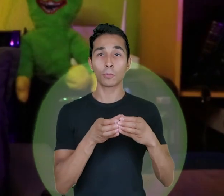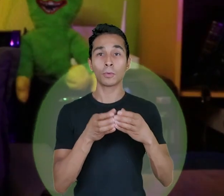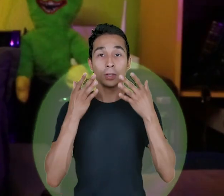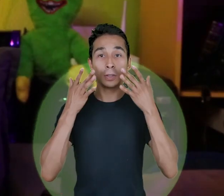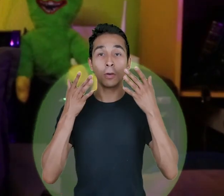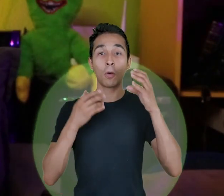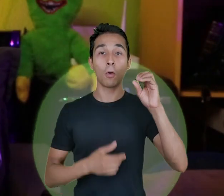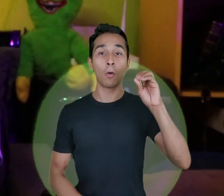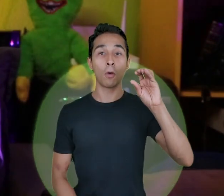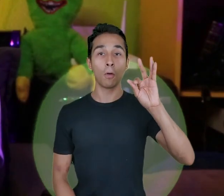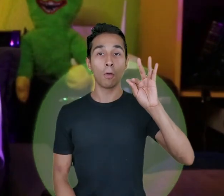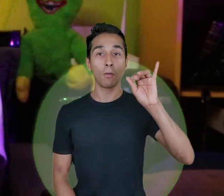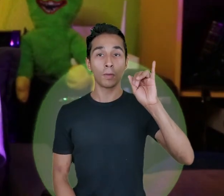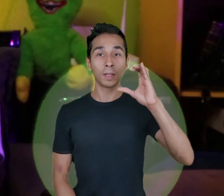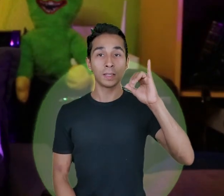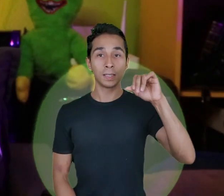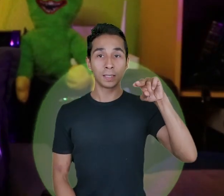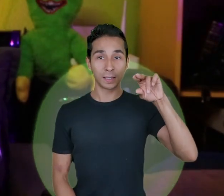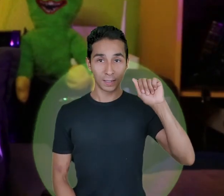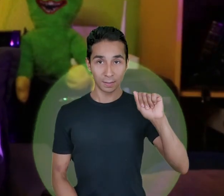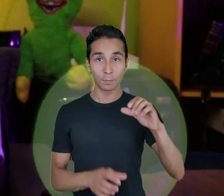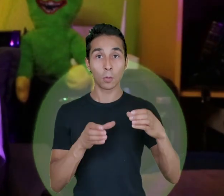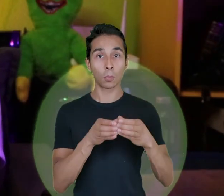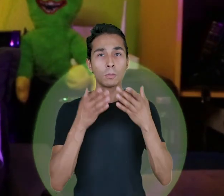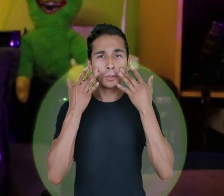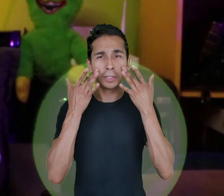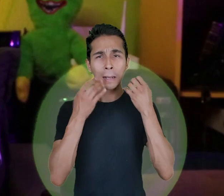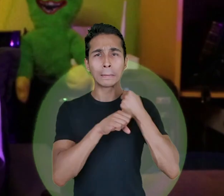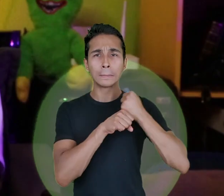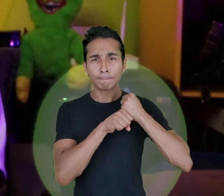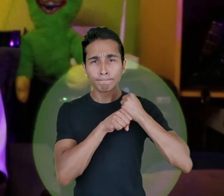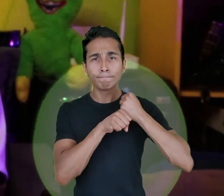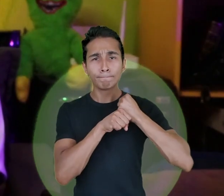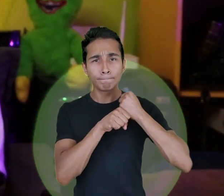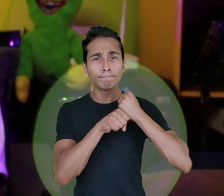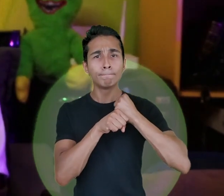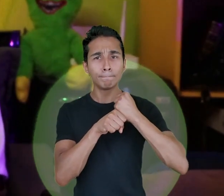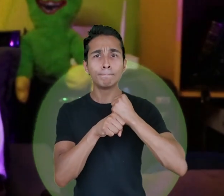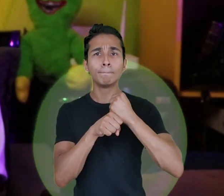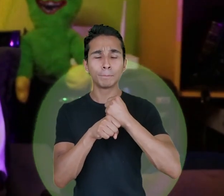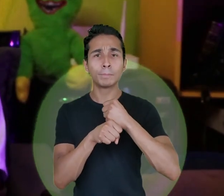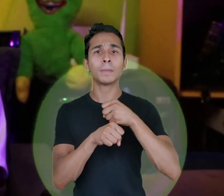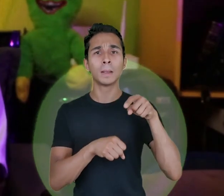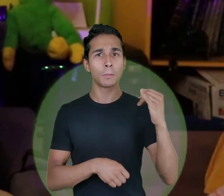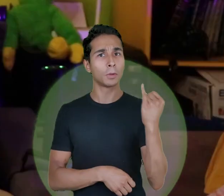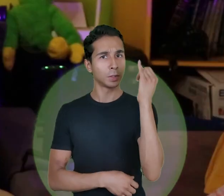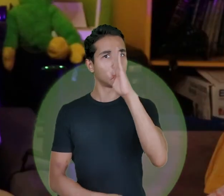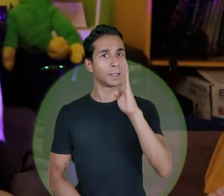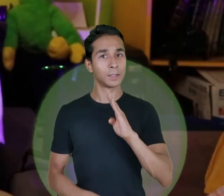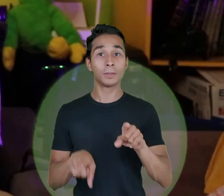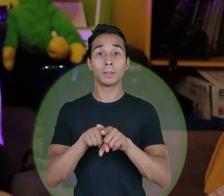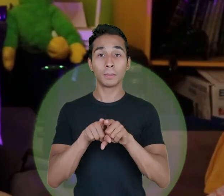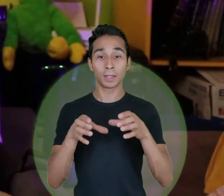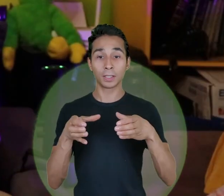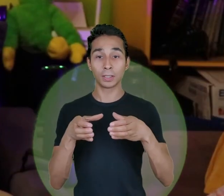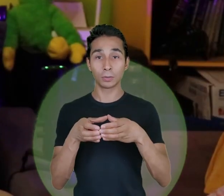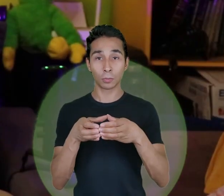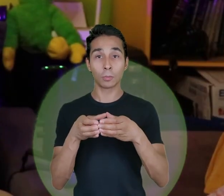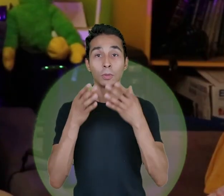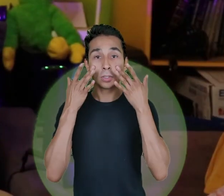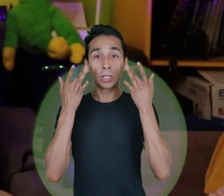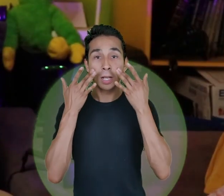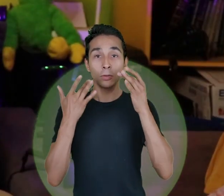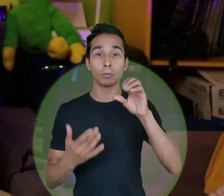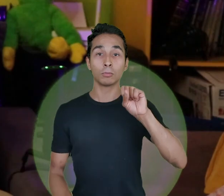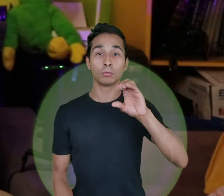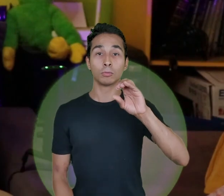Teatro Oficina, né, que é um teatro de grupo aí de anos, que é um dos maiores representantes aí do Brasil. O Teatro do Soleil também,